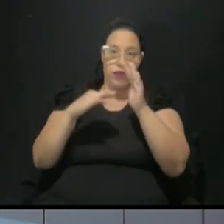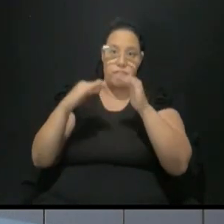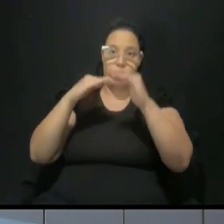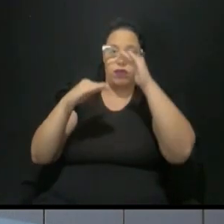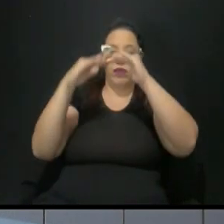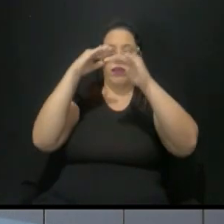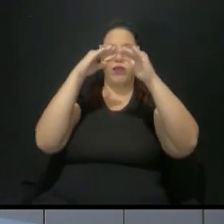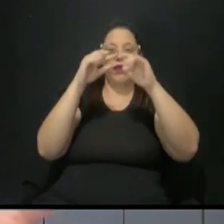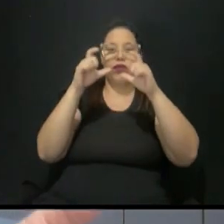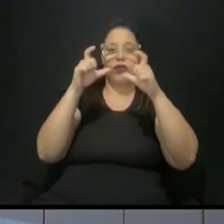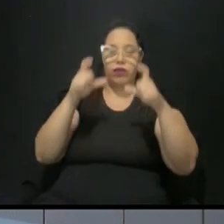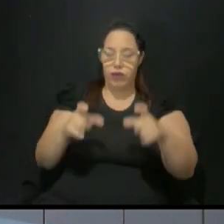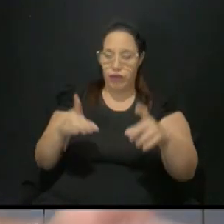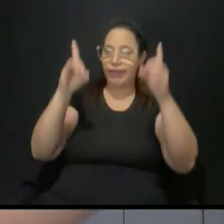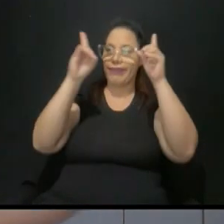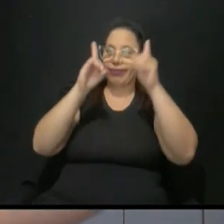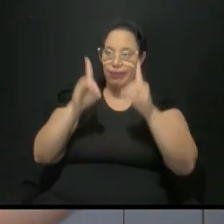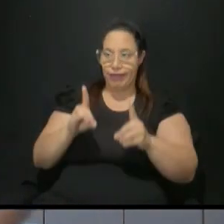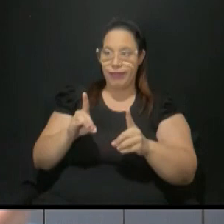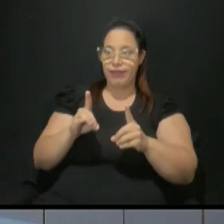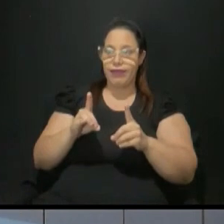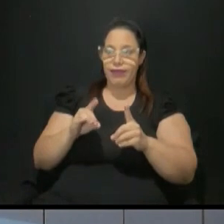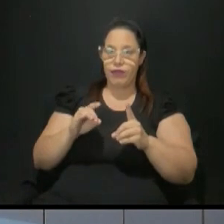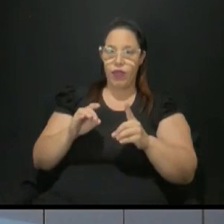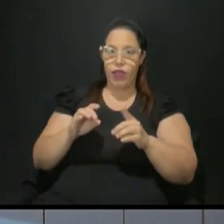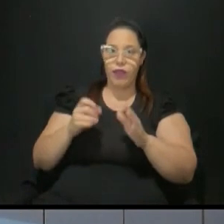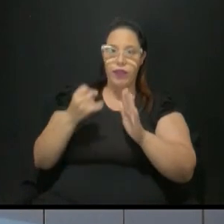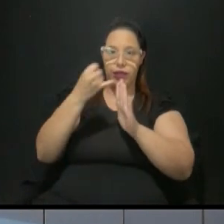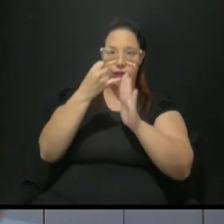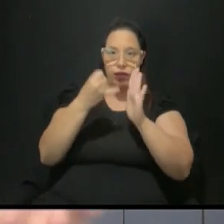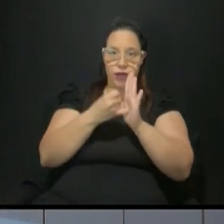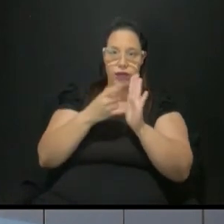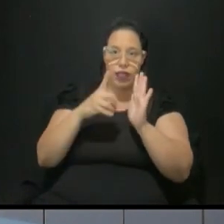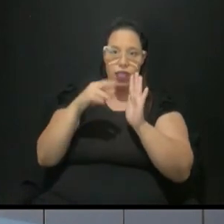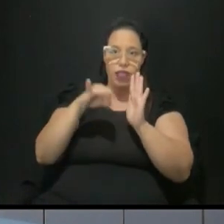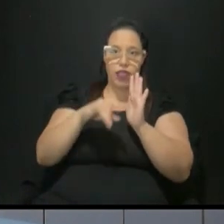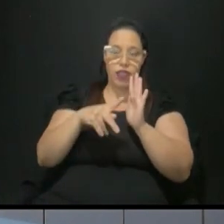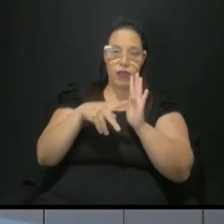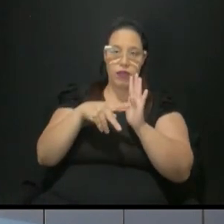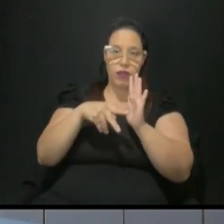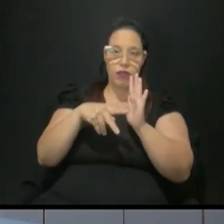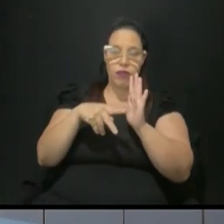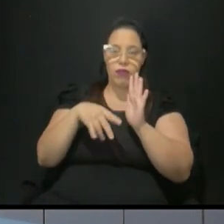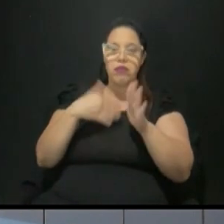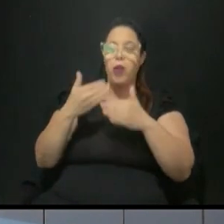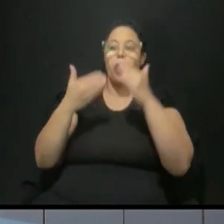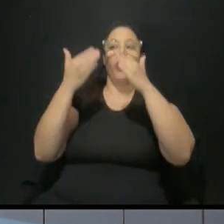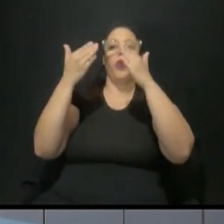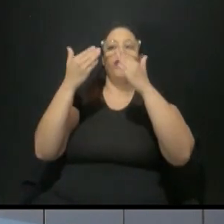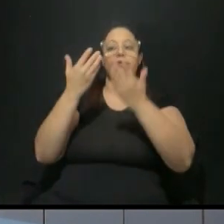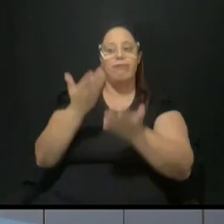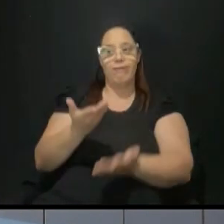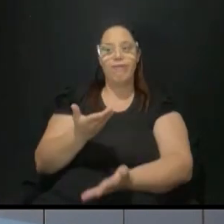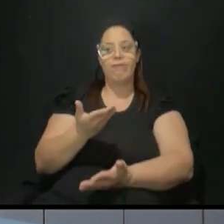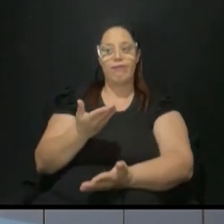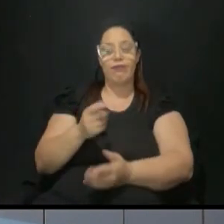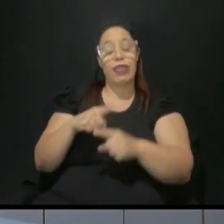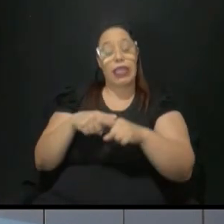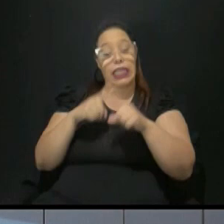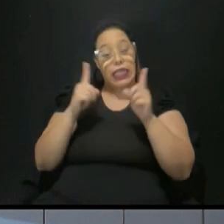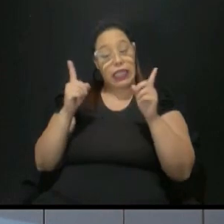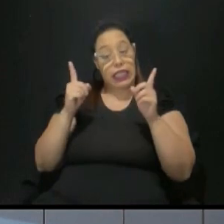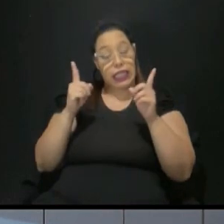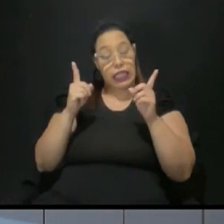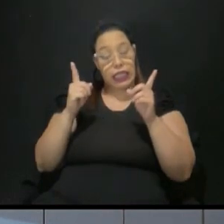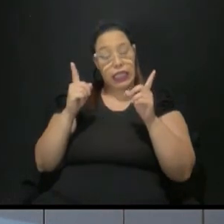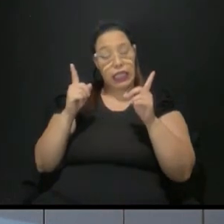deficiência. A gente tem grandes entidades como a DEACamp, como a APC, fomentando isso, né? Mas é